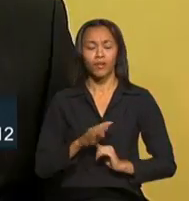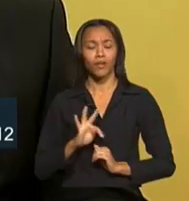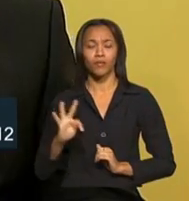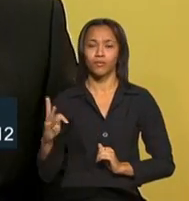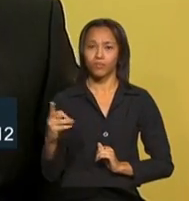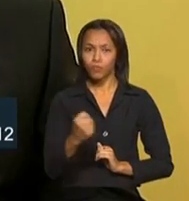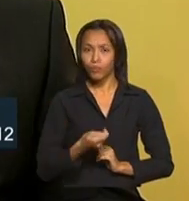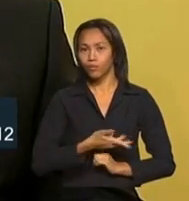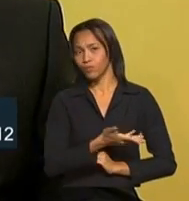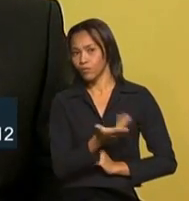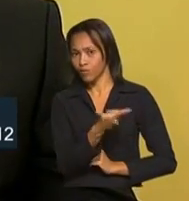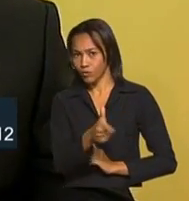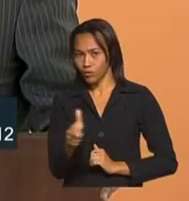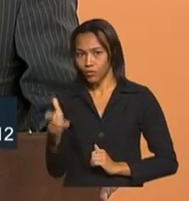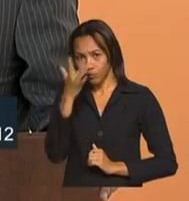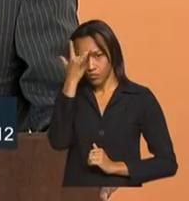os